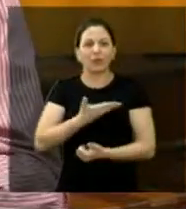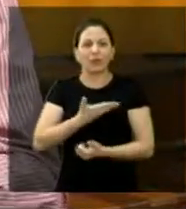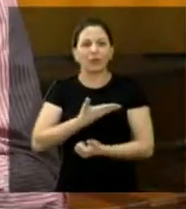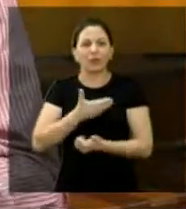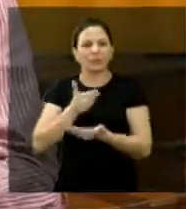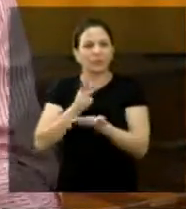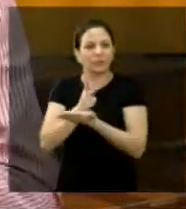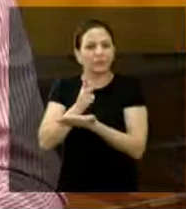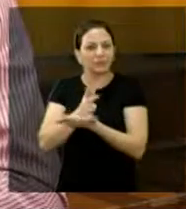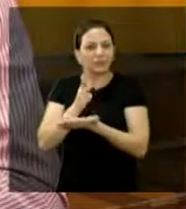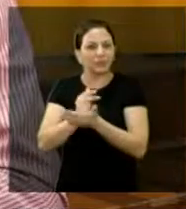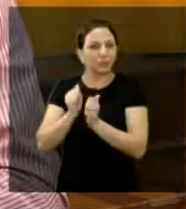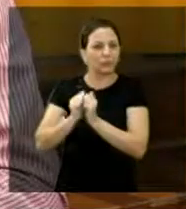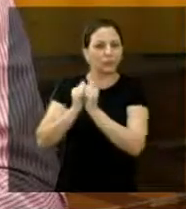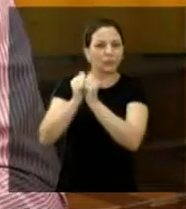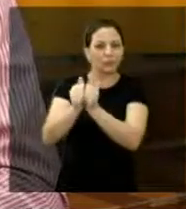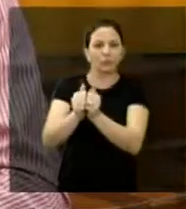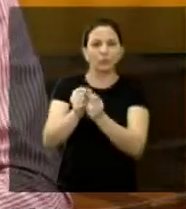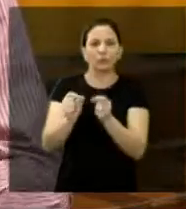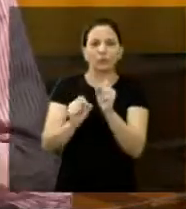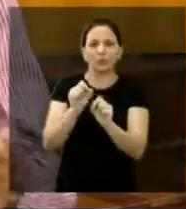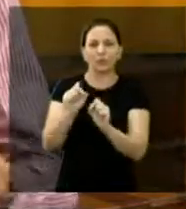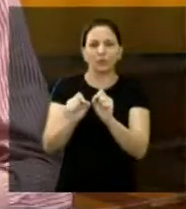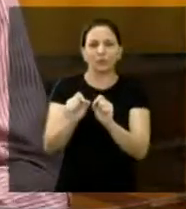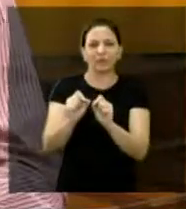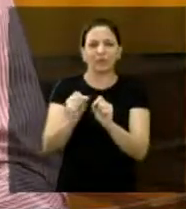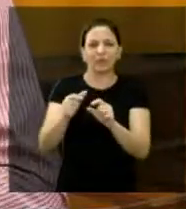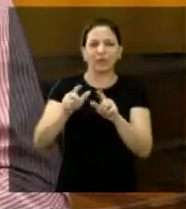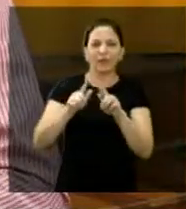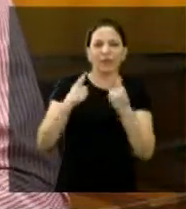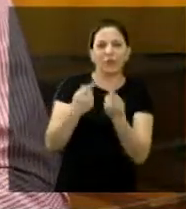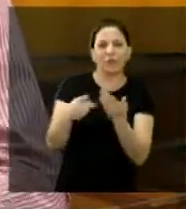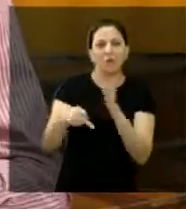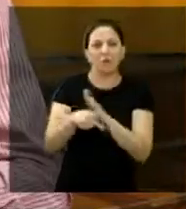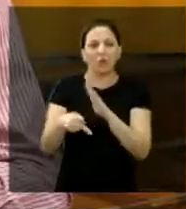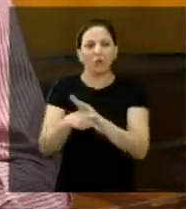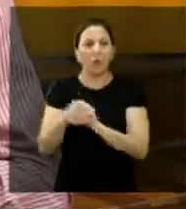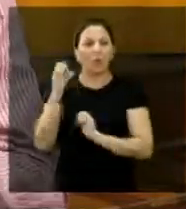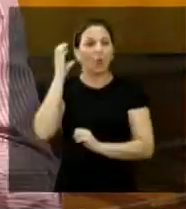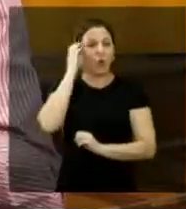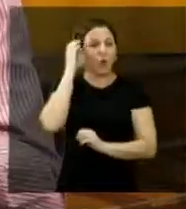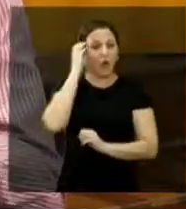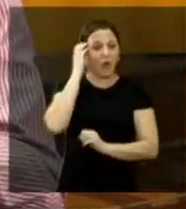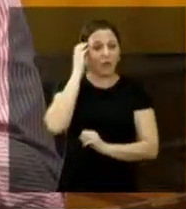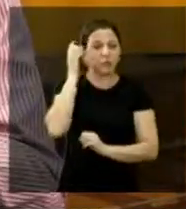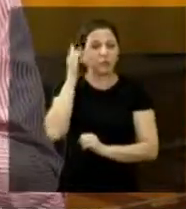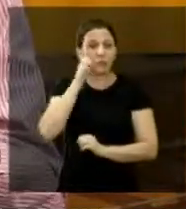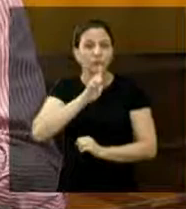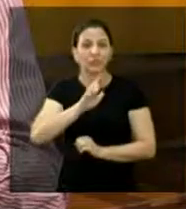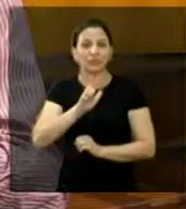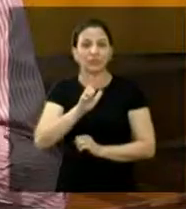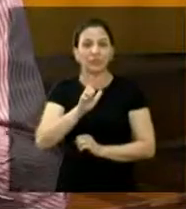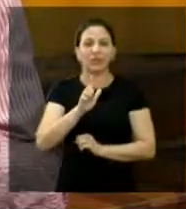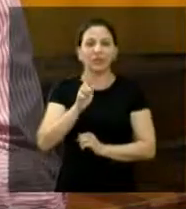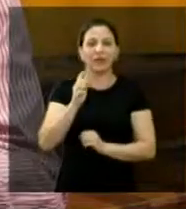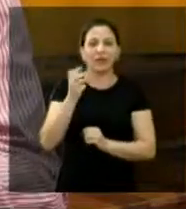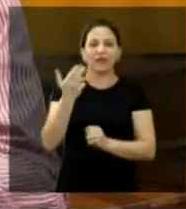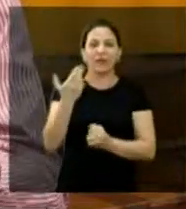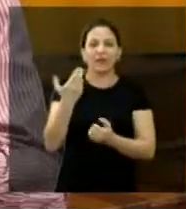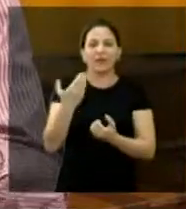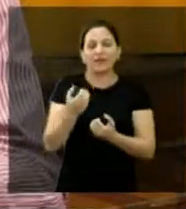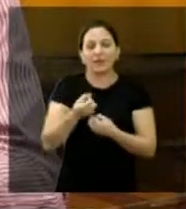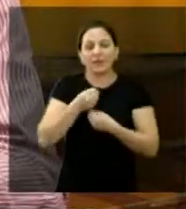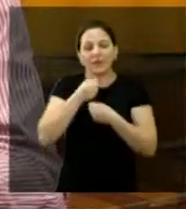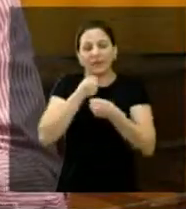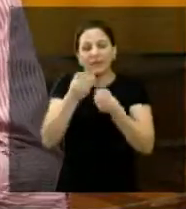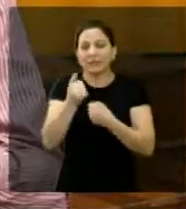e permanente, né? Porque você leva o radinho do estádio, você fica ouvindo, e o rádio te permite criar o seu jogo, imaginar a sua transmissão